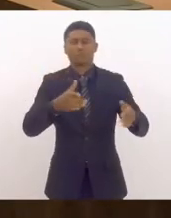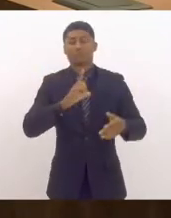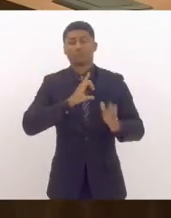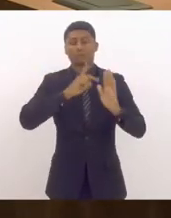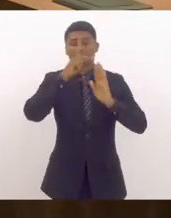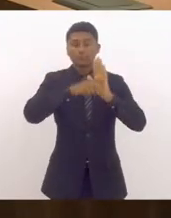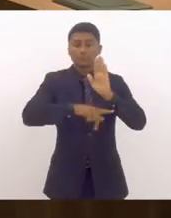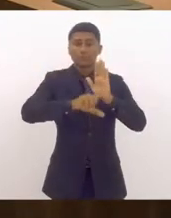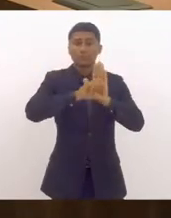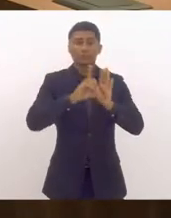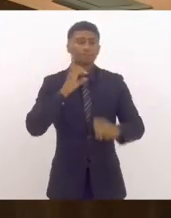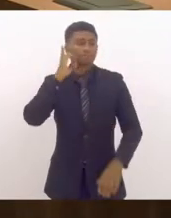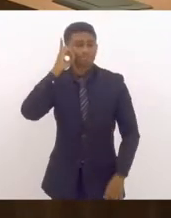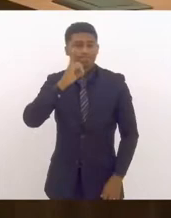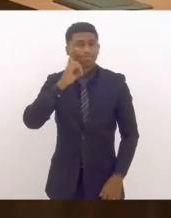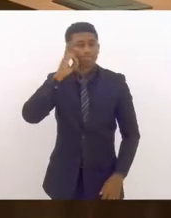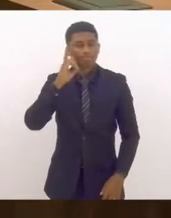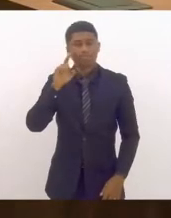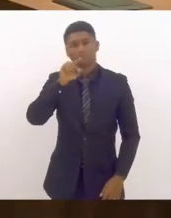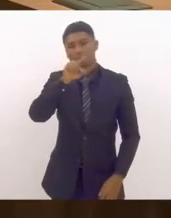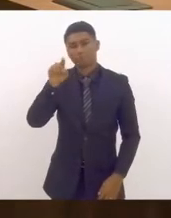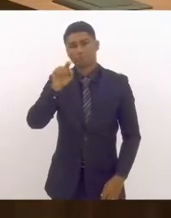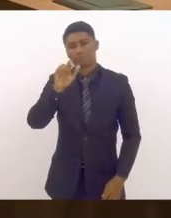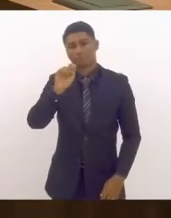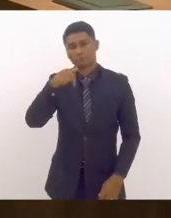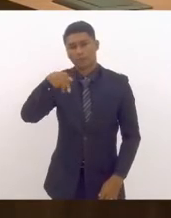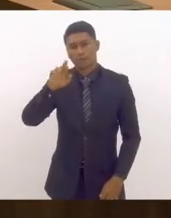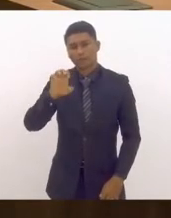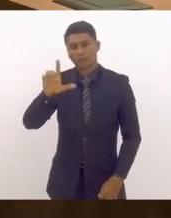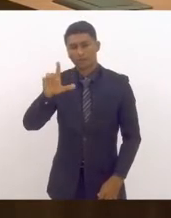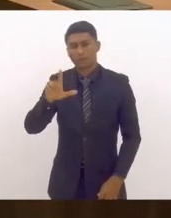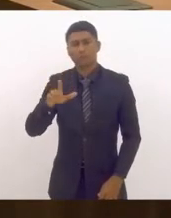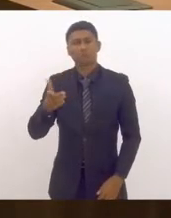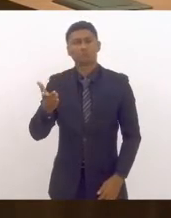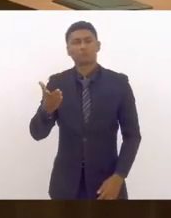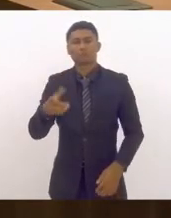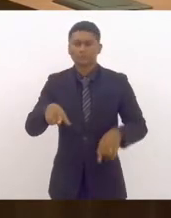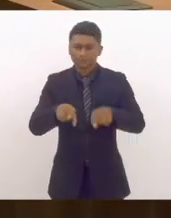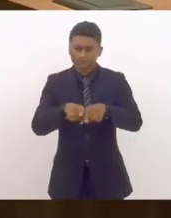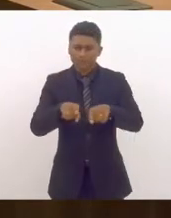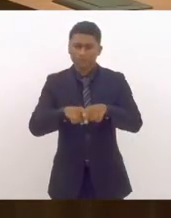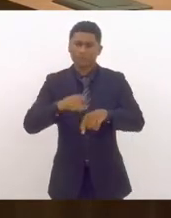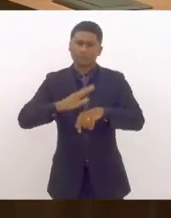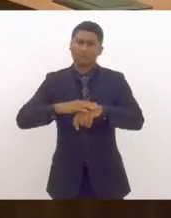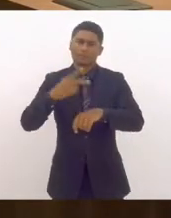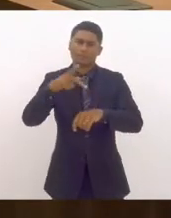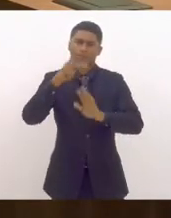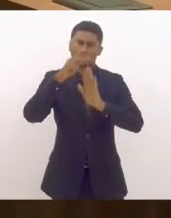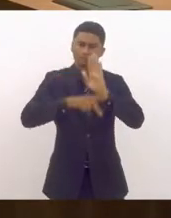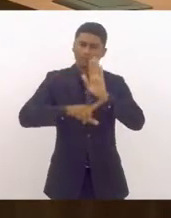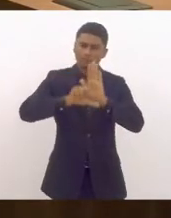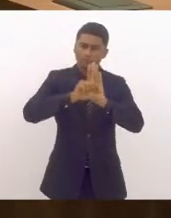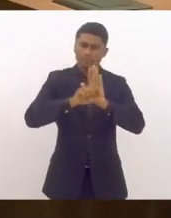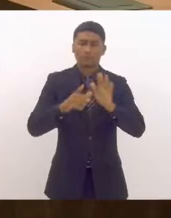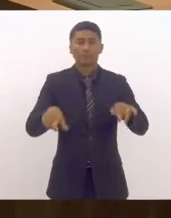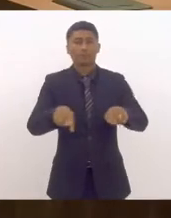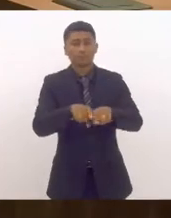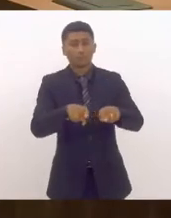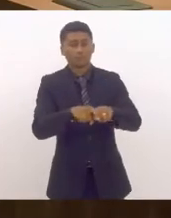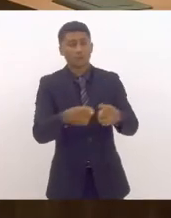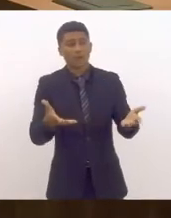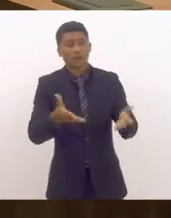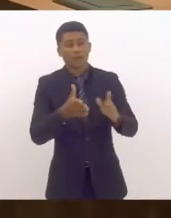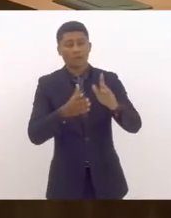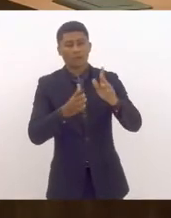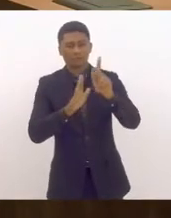Zaqueu, temos o nosso projeto, de Vossa Excelência, da Renata e meu, temos agora o projeto do Max, do Dionísio e do André,